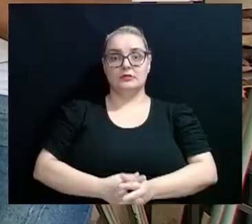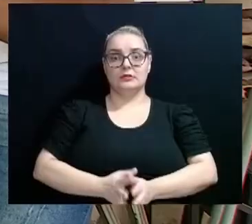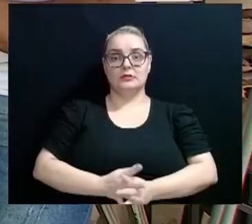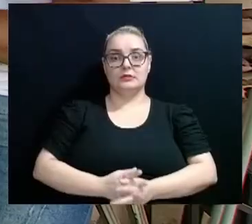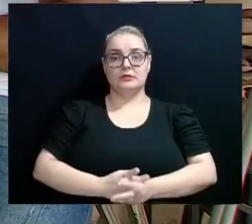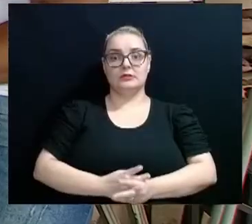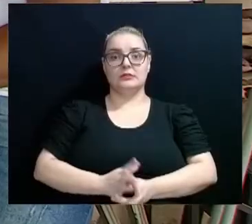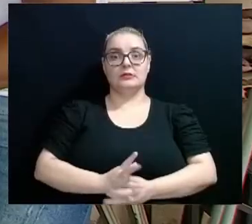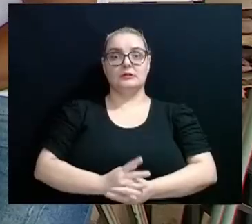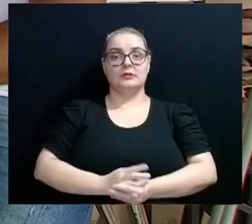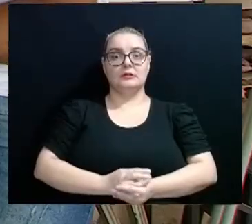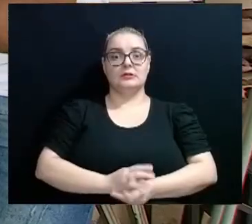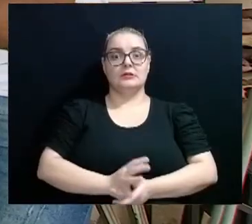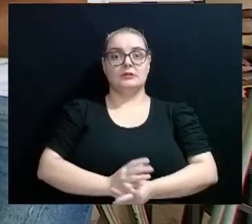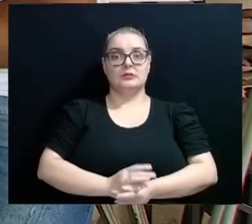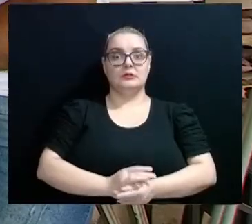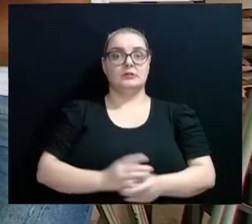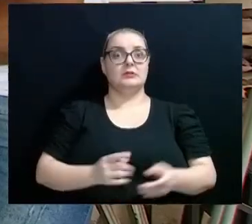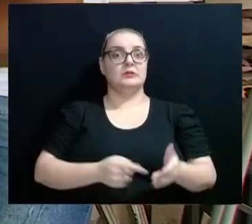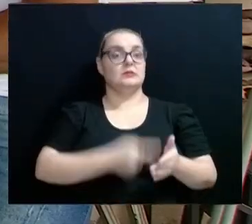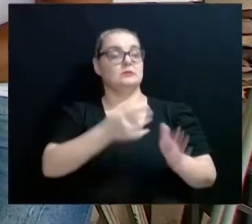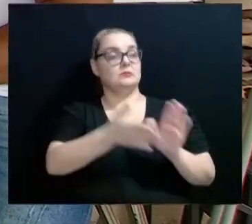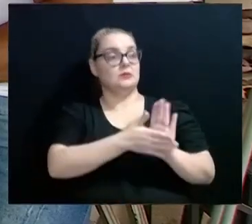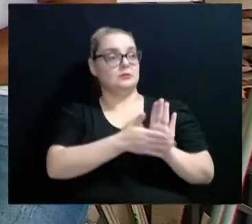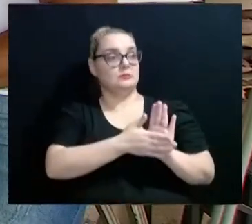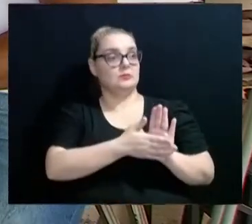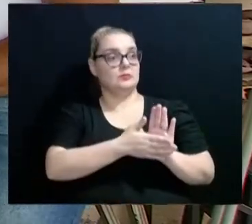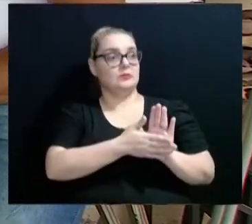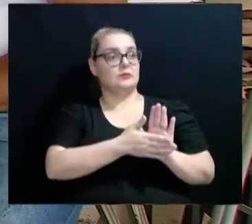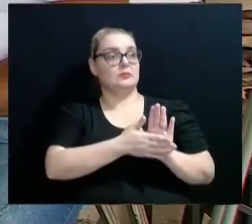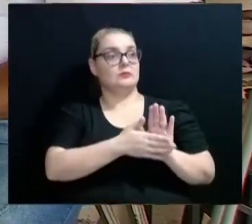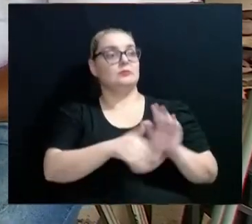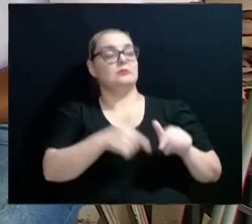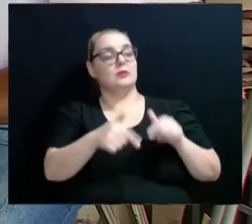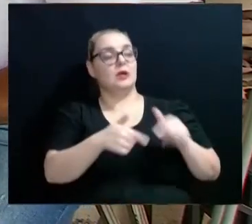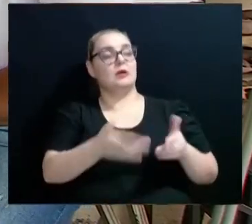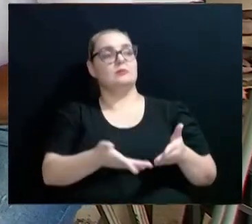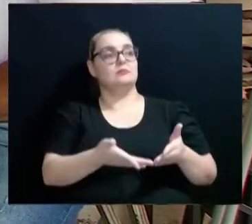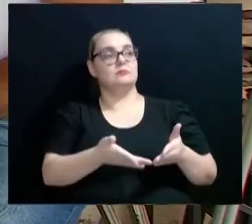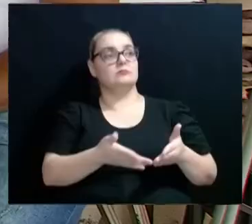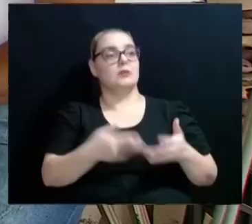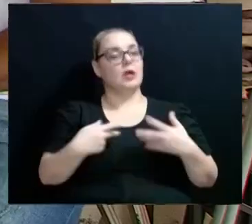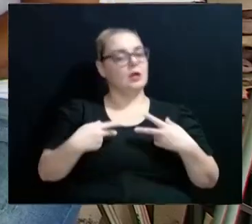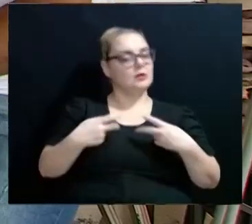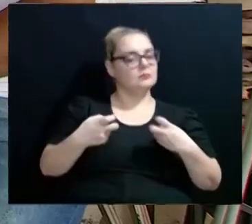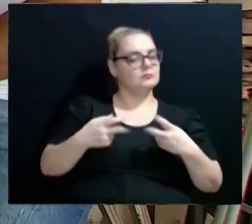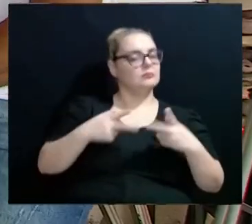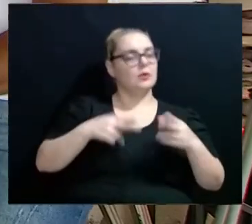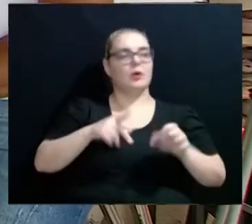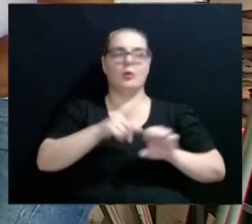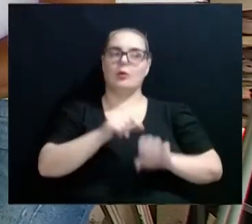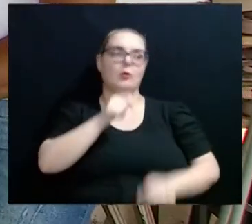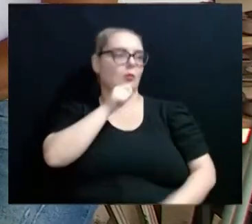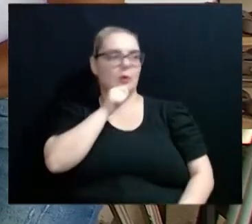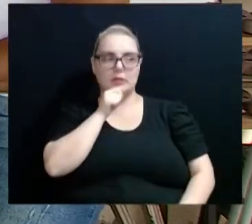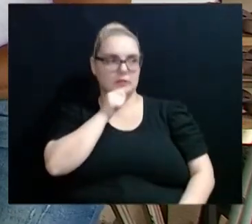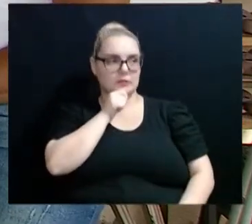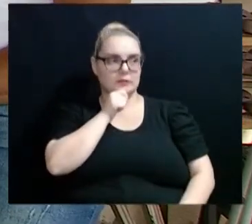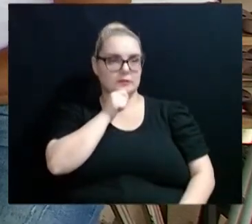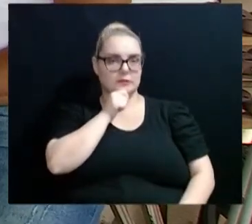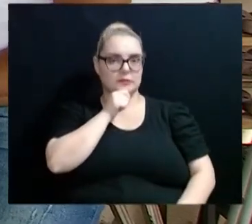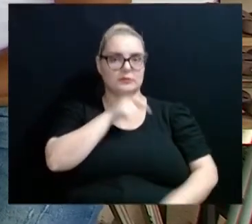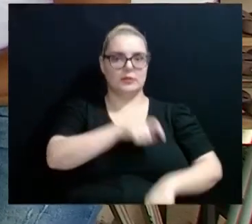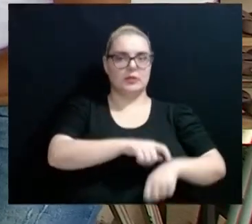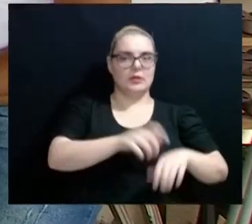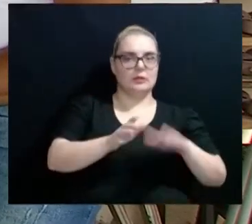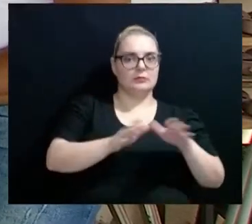coisinhas, panfletos, né? Sim, Então surgiu o primeiro trabalho a partir daí. Né? tá. Nesse propósito, nesse primeiro trabalho, você